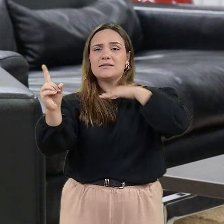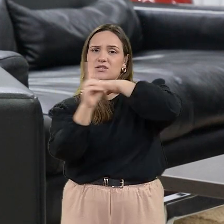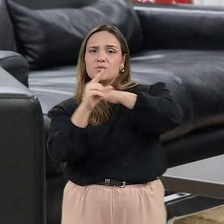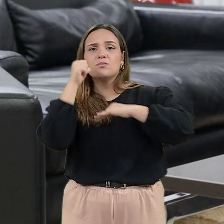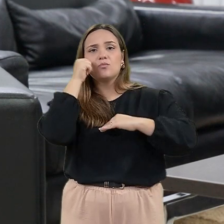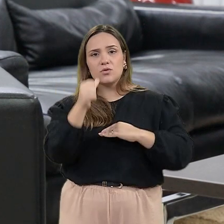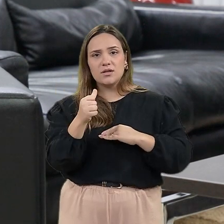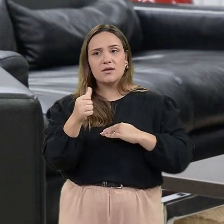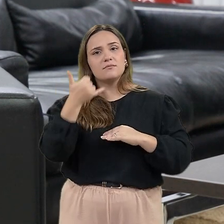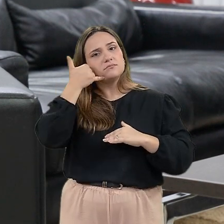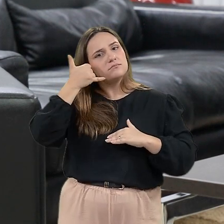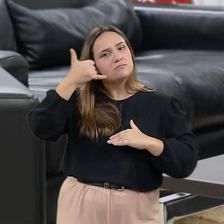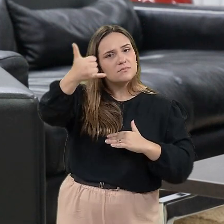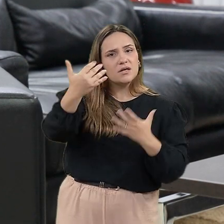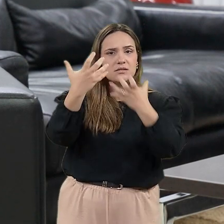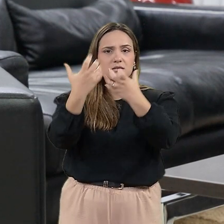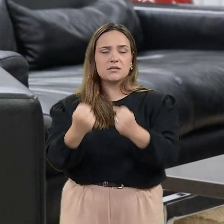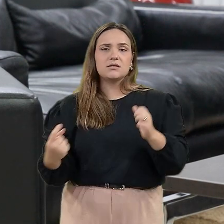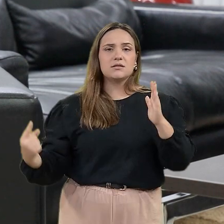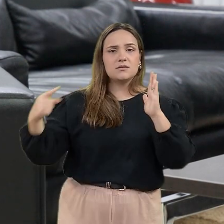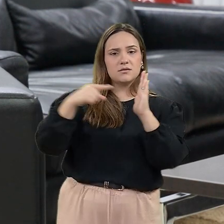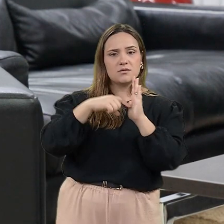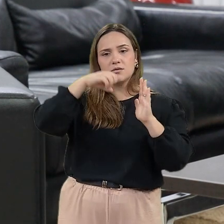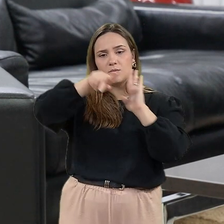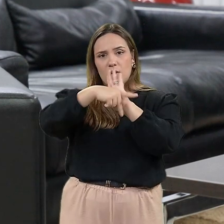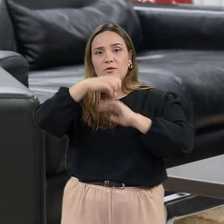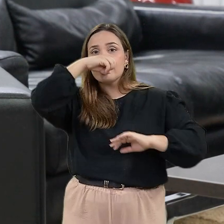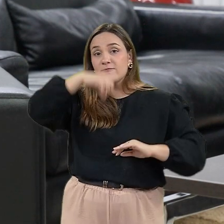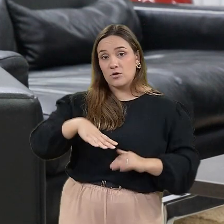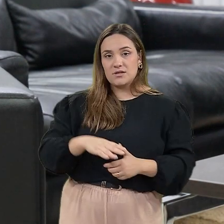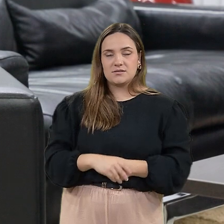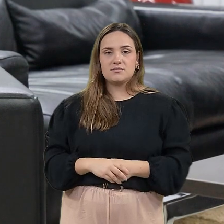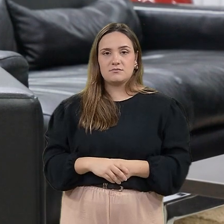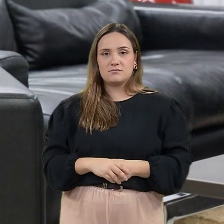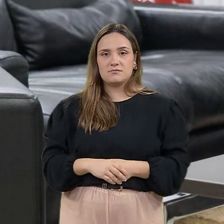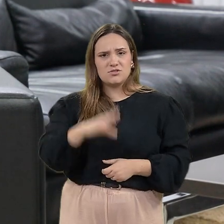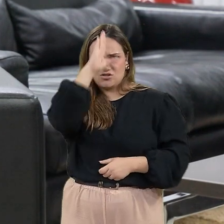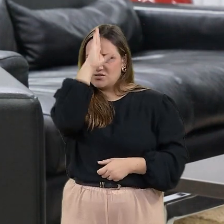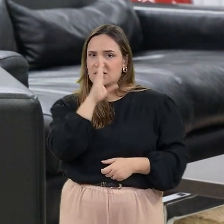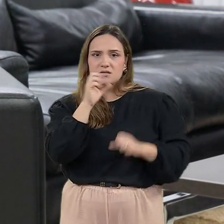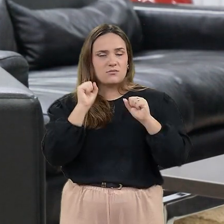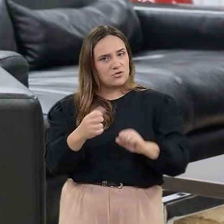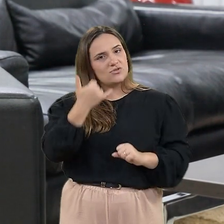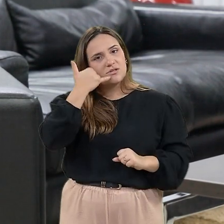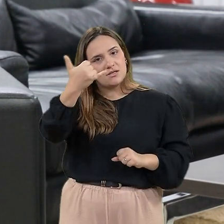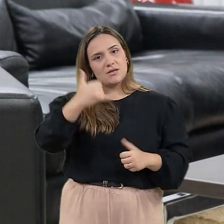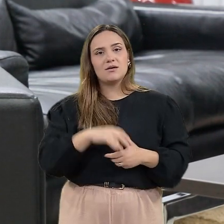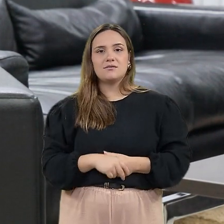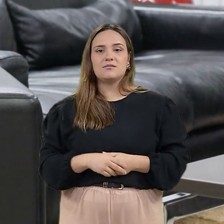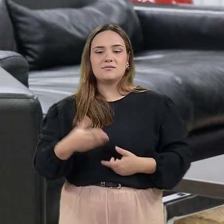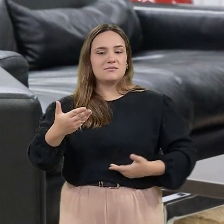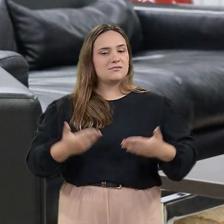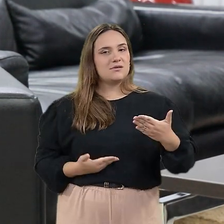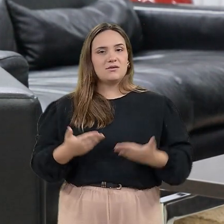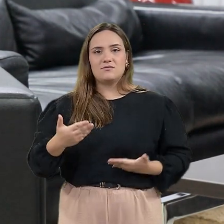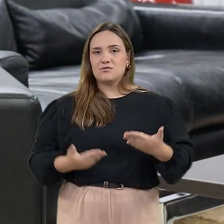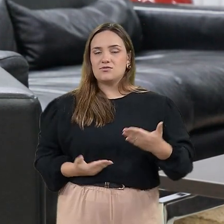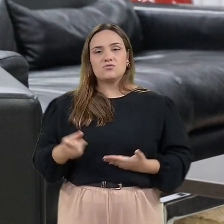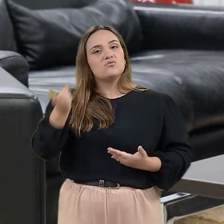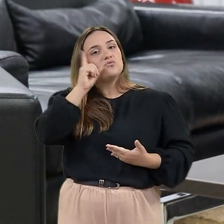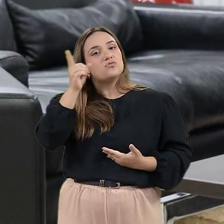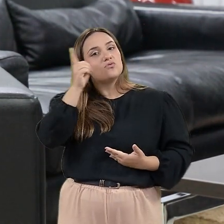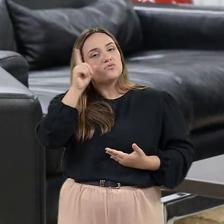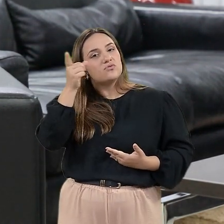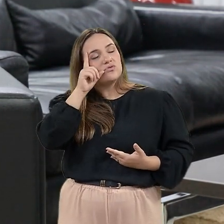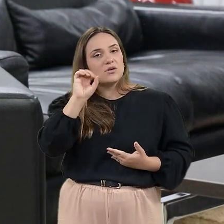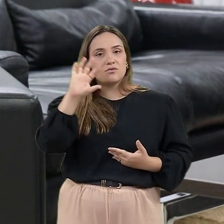um número de telefone voltado para o recebimento de denúncias de violência. A ligação é gratuita e o serviço funciona